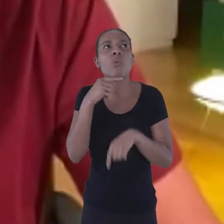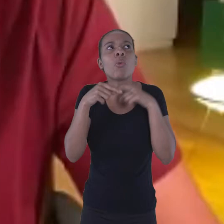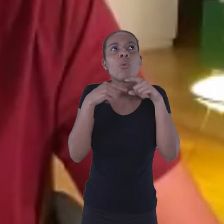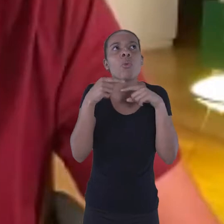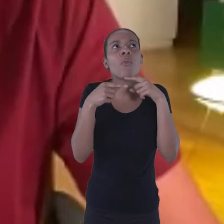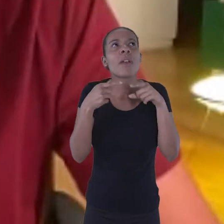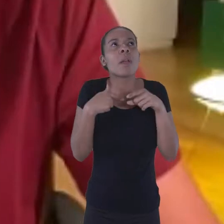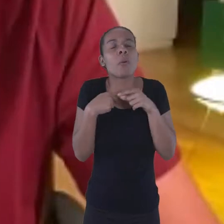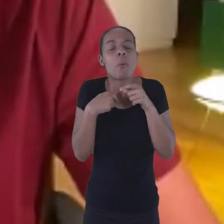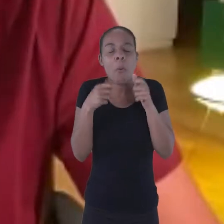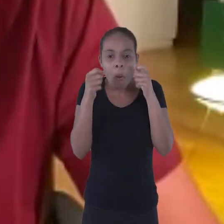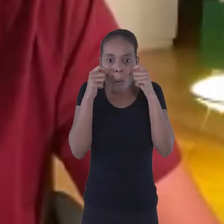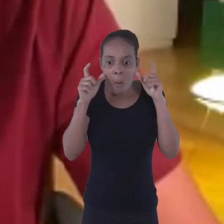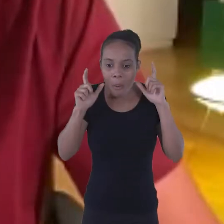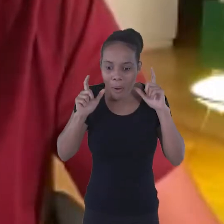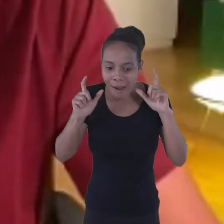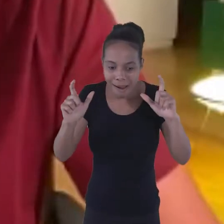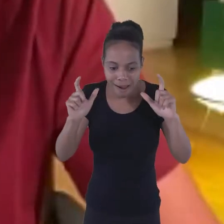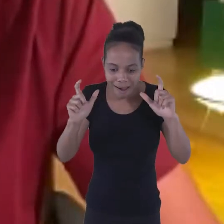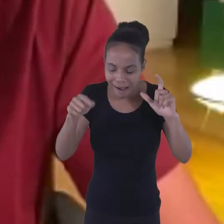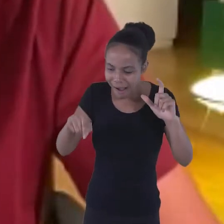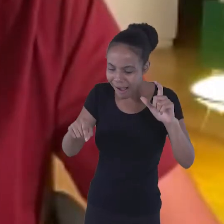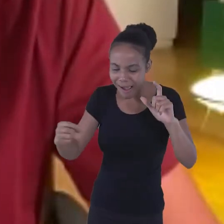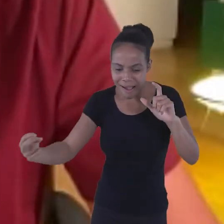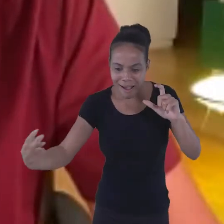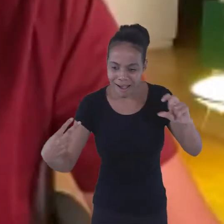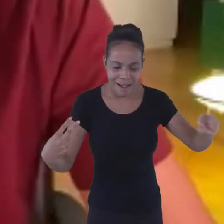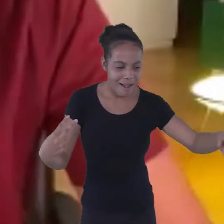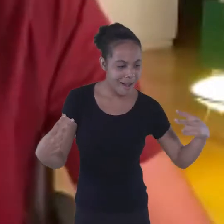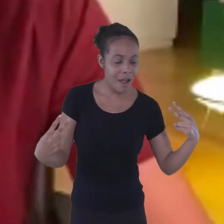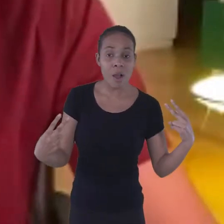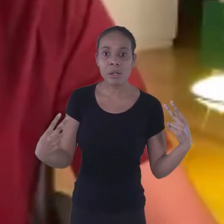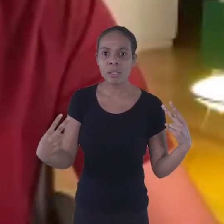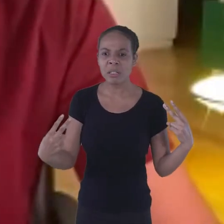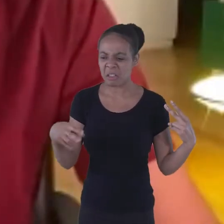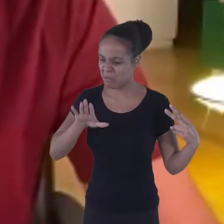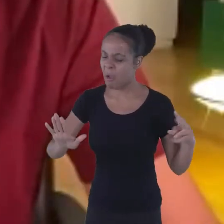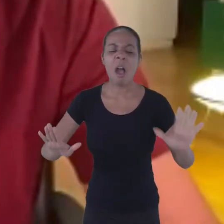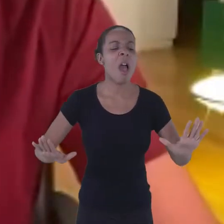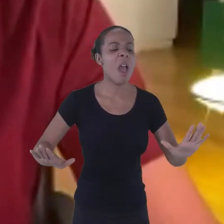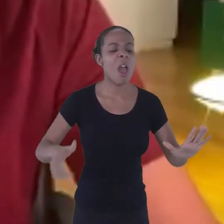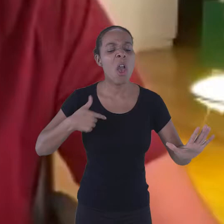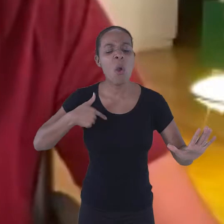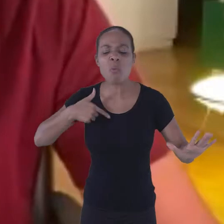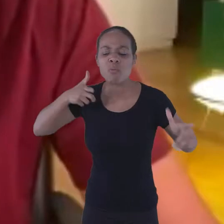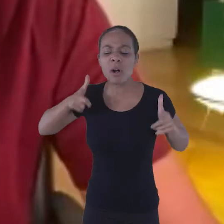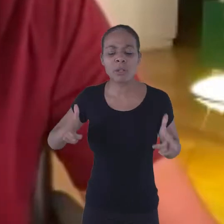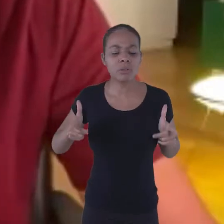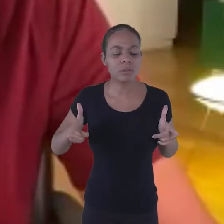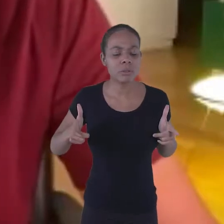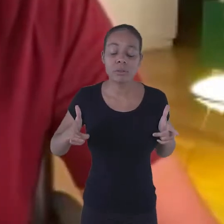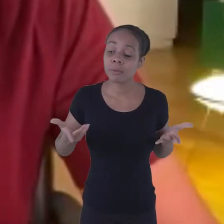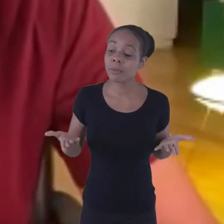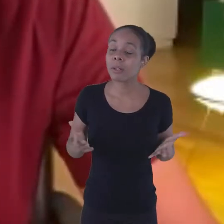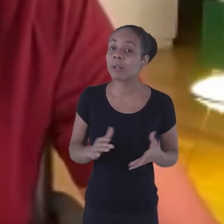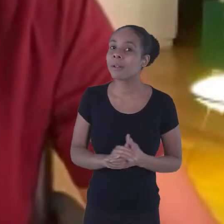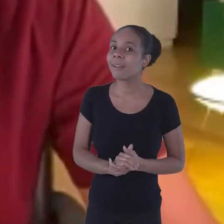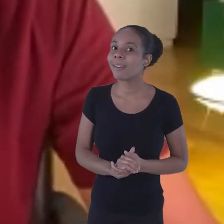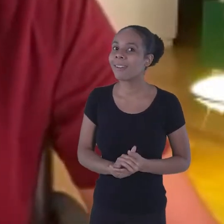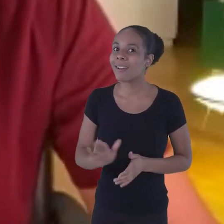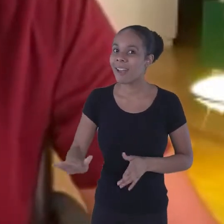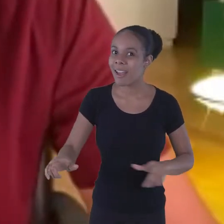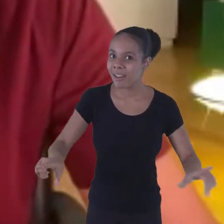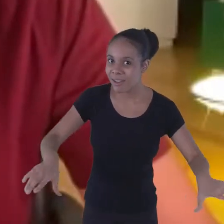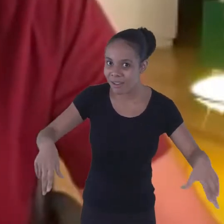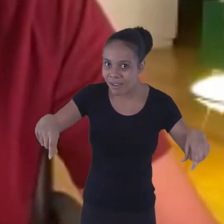e seus 4 filhos me espiando atrás de uma moita. Parados aí, senão eu atiro. Joaquim, escravo